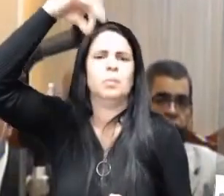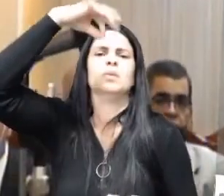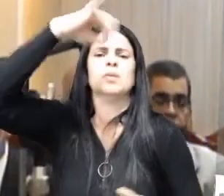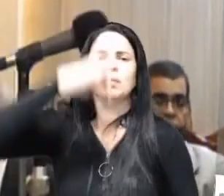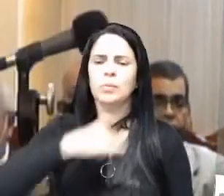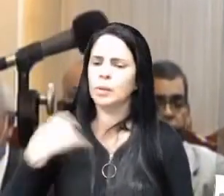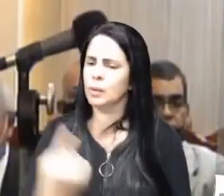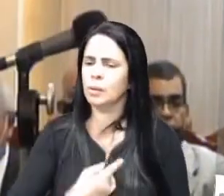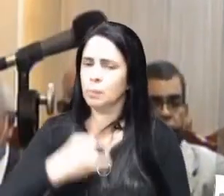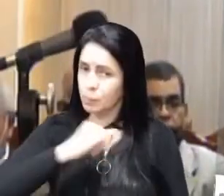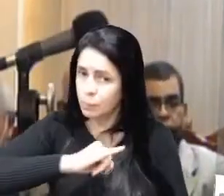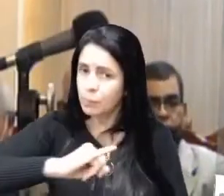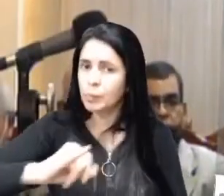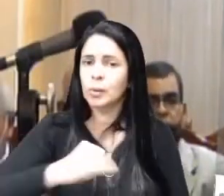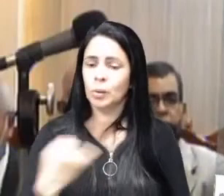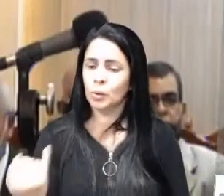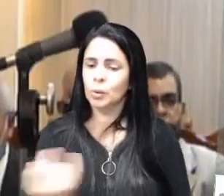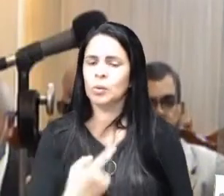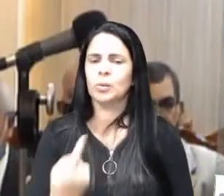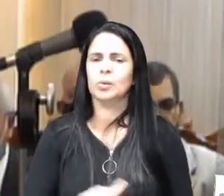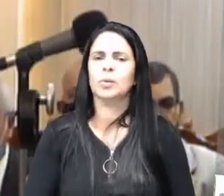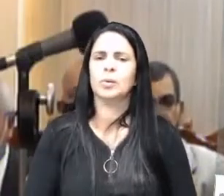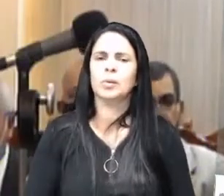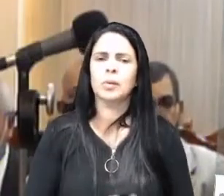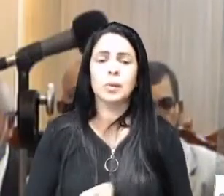Tiago. Sede, pois, irmãos, também